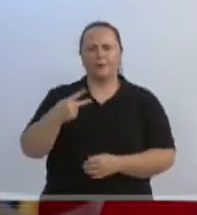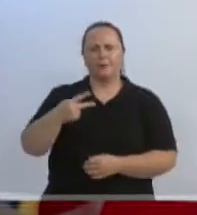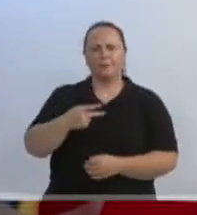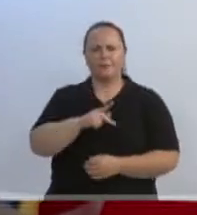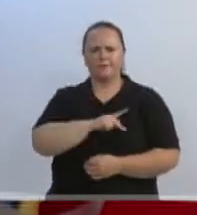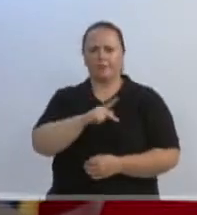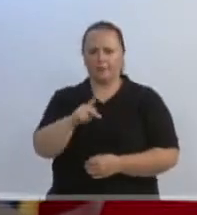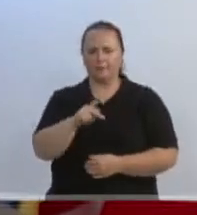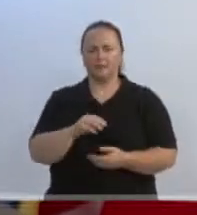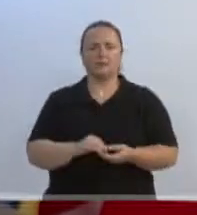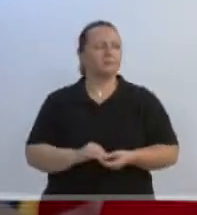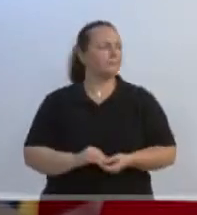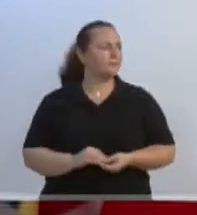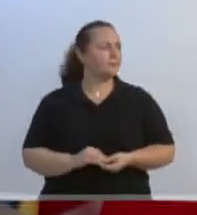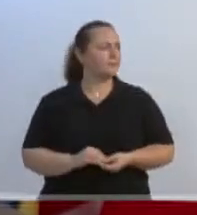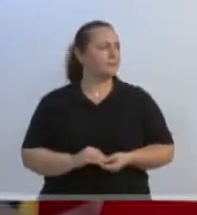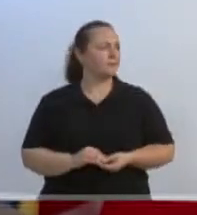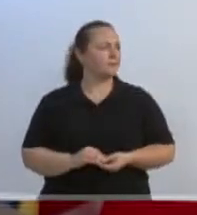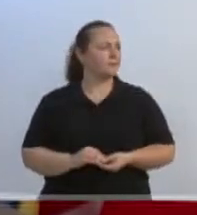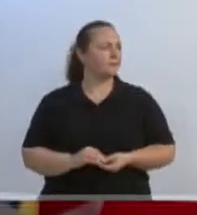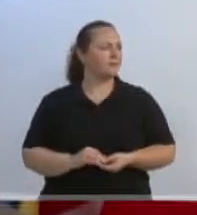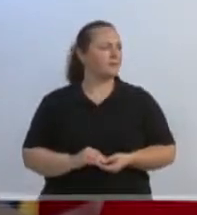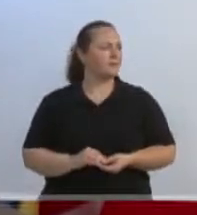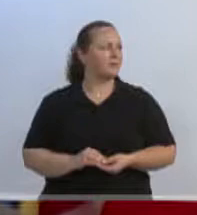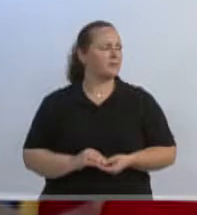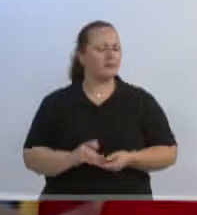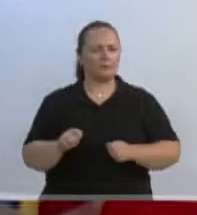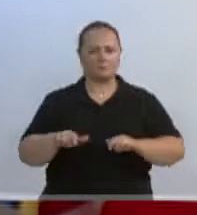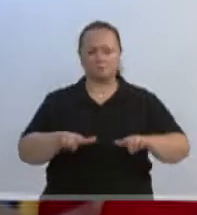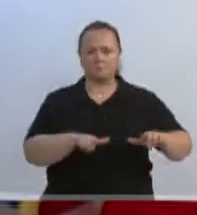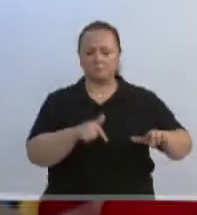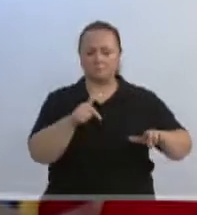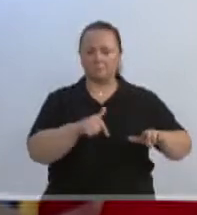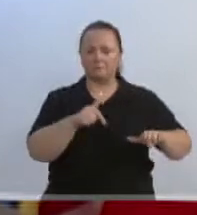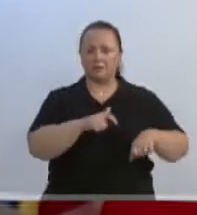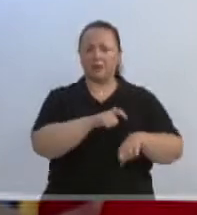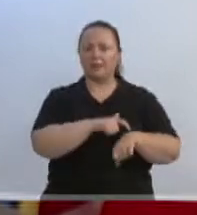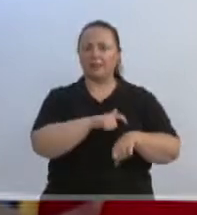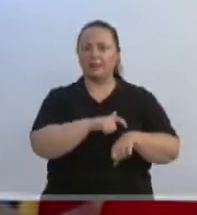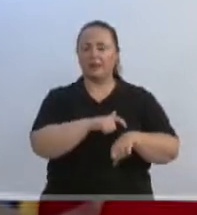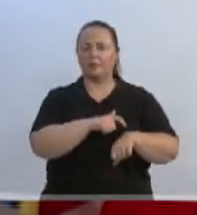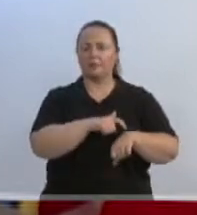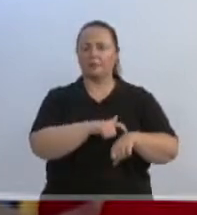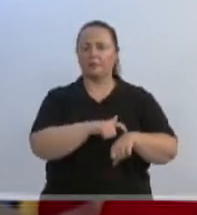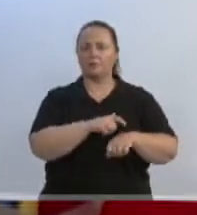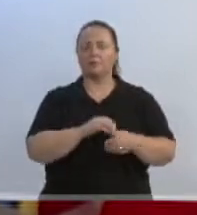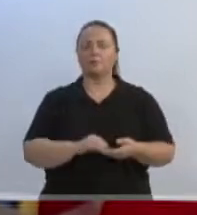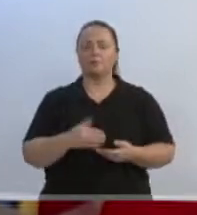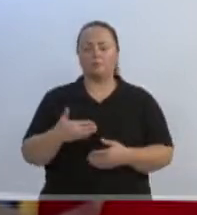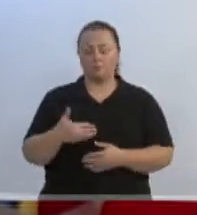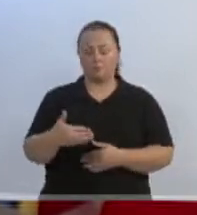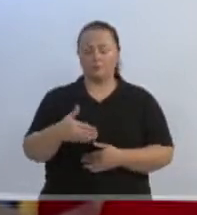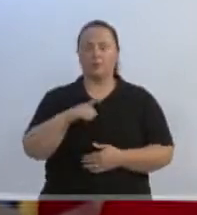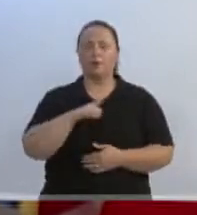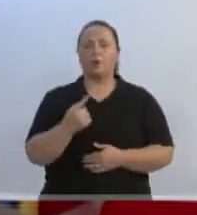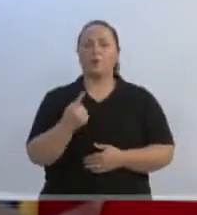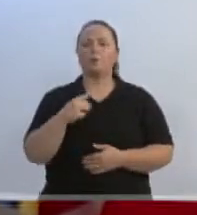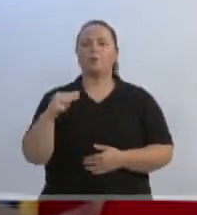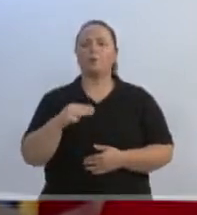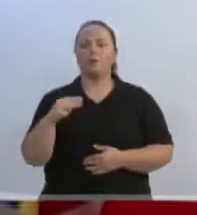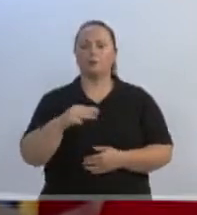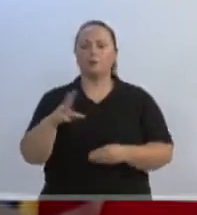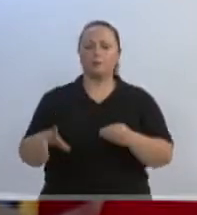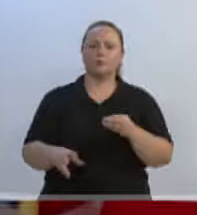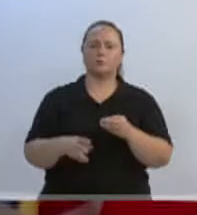até aqui ela não estava aparecendo começou a aparecer agora se puder depois voltaram aqui ainda vossa excelência tem 1 minuto e 30